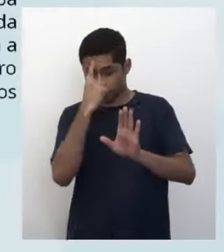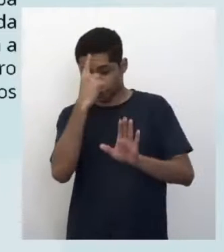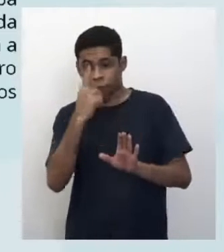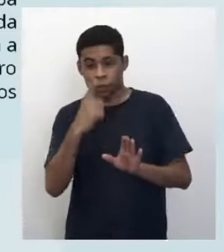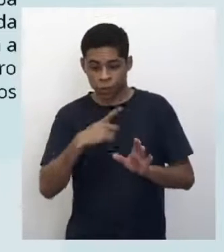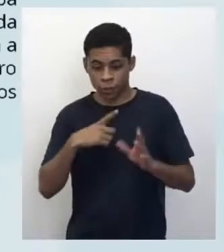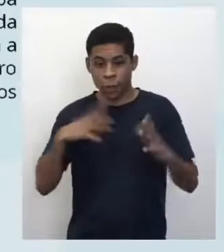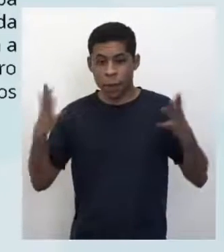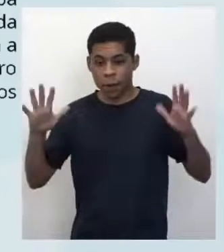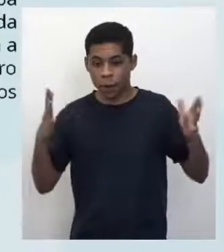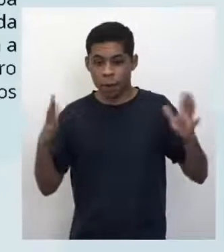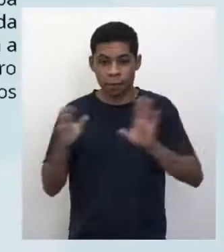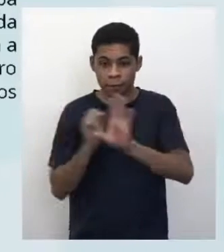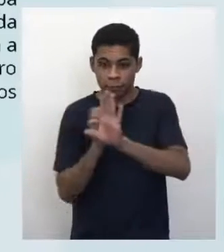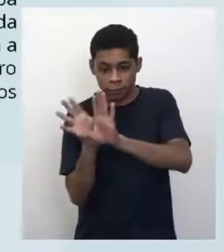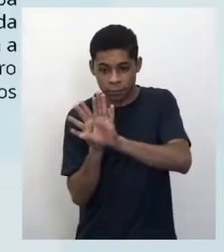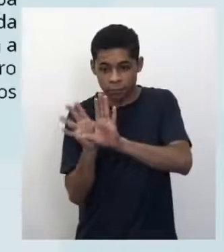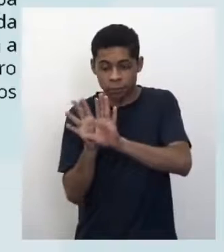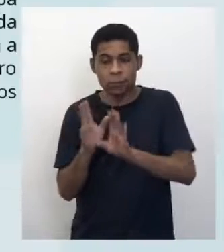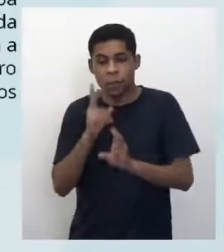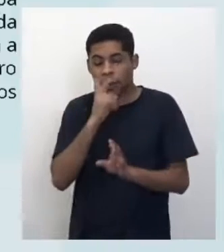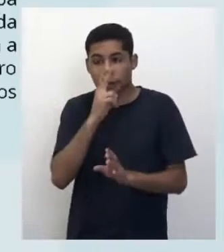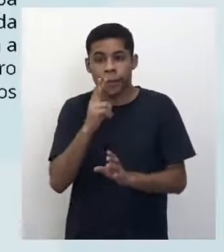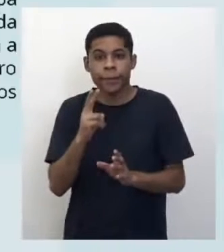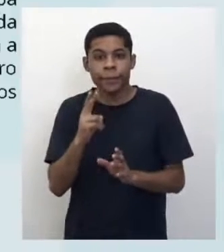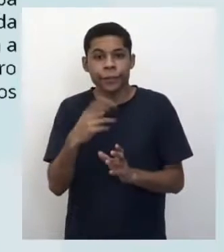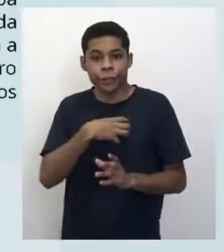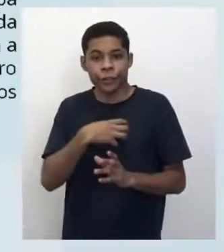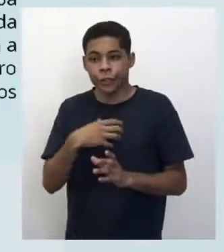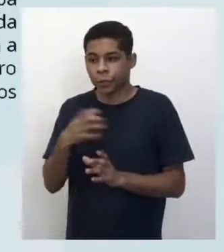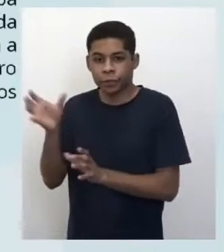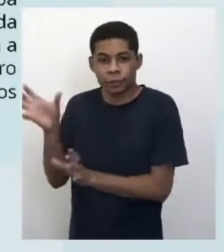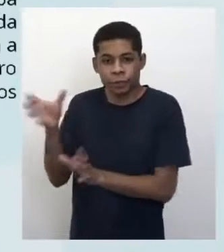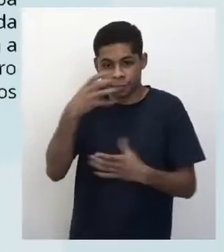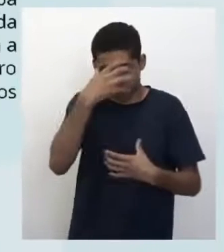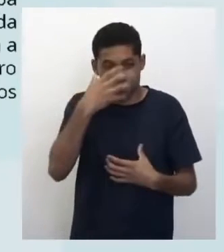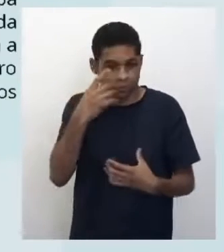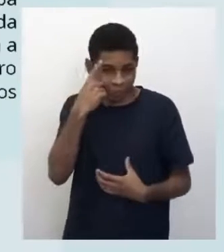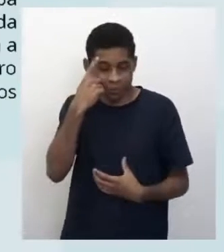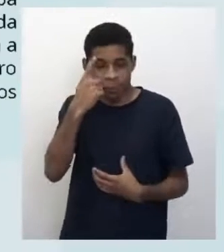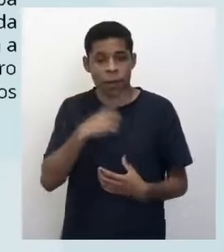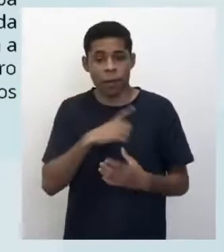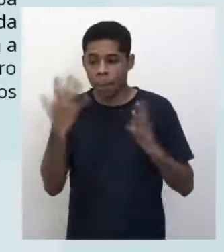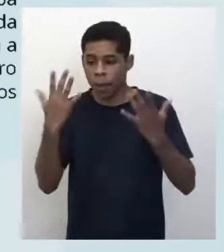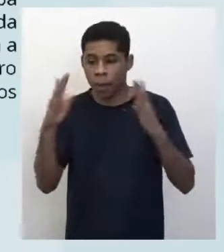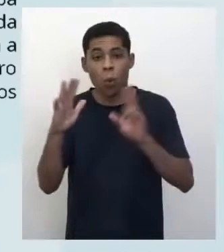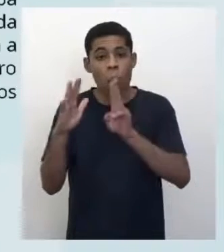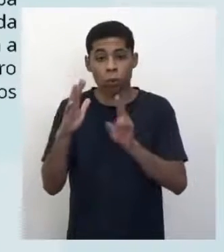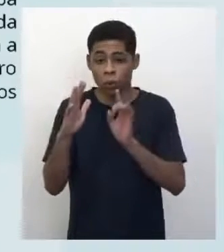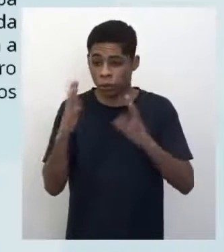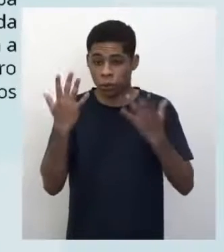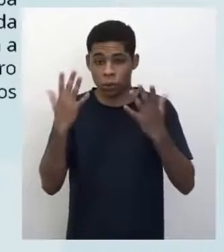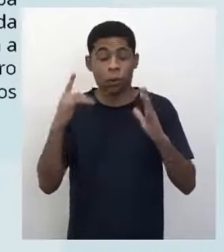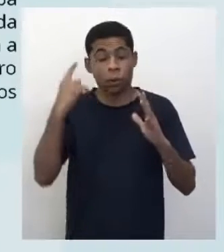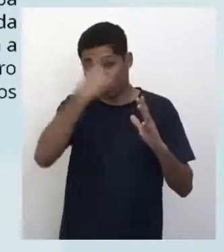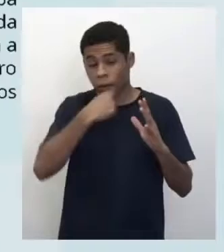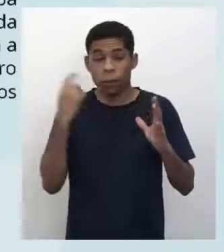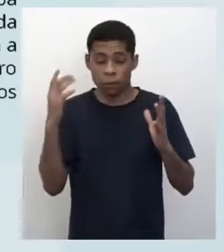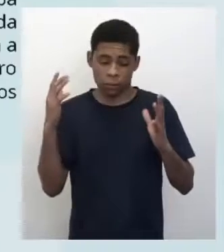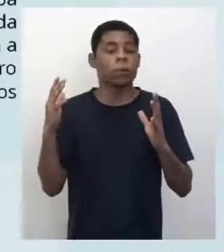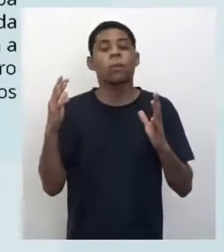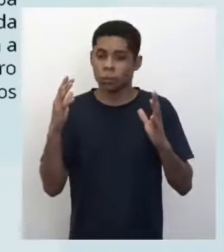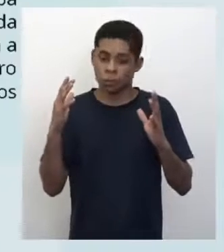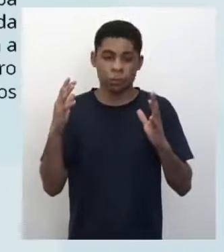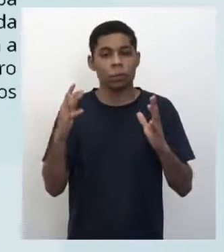meio das mãos dos 3 atores que fazem a manipulação do boneco. Usando apenas as mãos, um titereiro movimenta apenas a cabeça do boneco e o